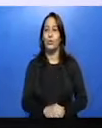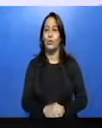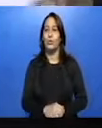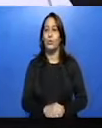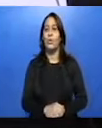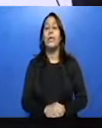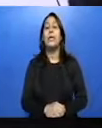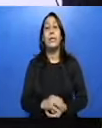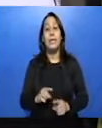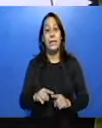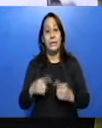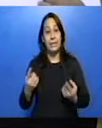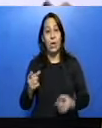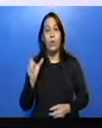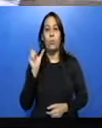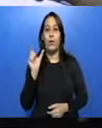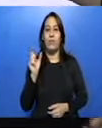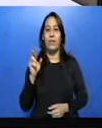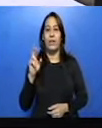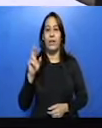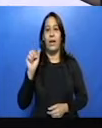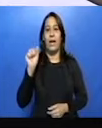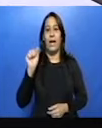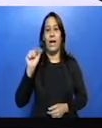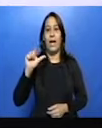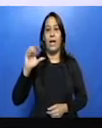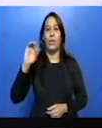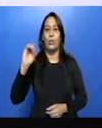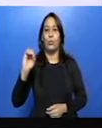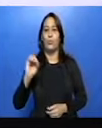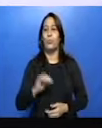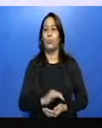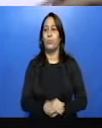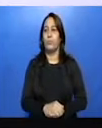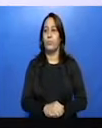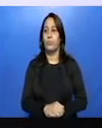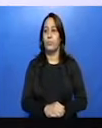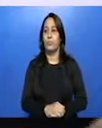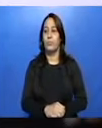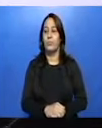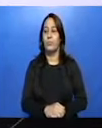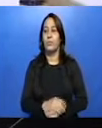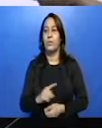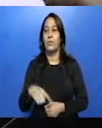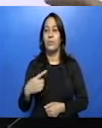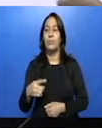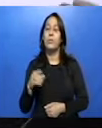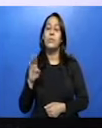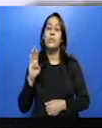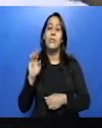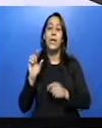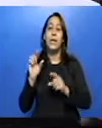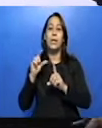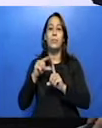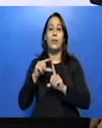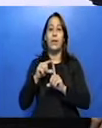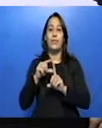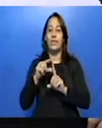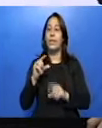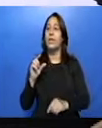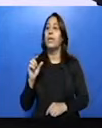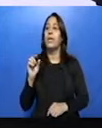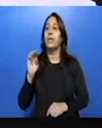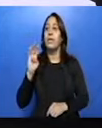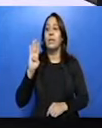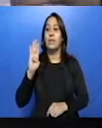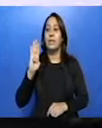Ralo. Sai do fundo da garganta. Biuro. Ro. Ro. Quem que tá